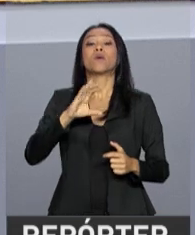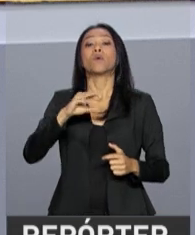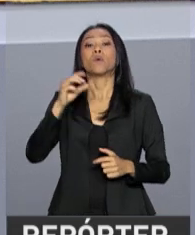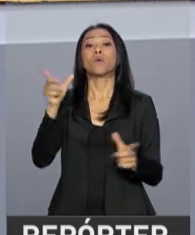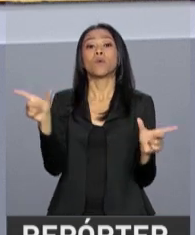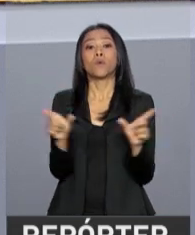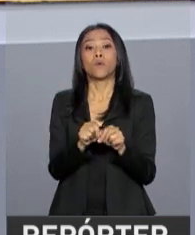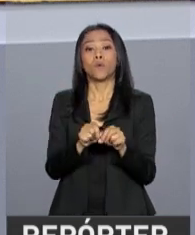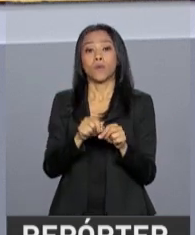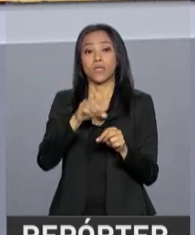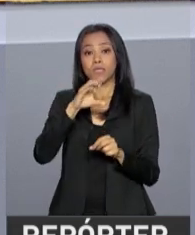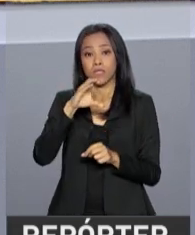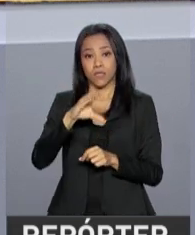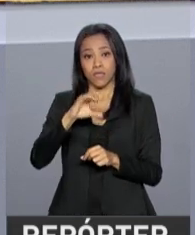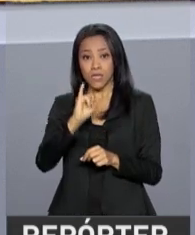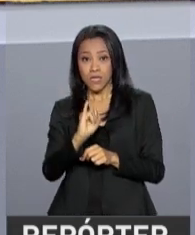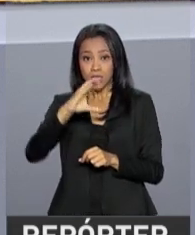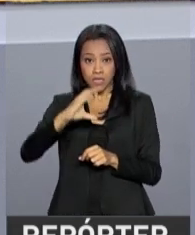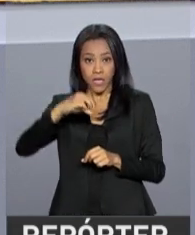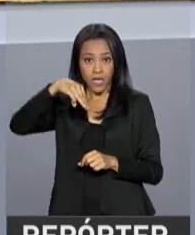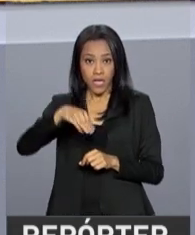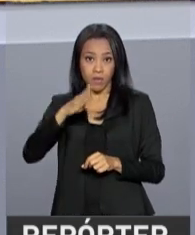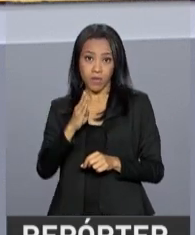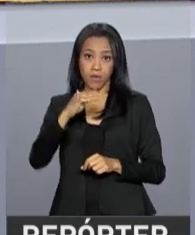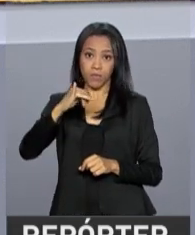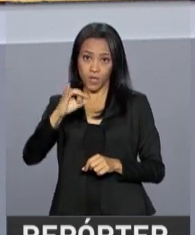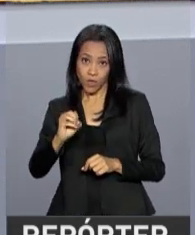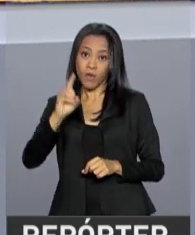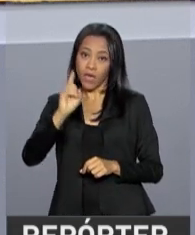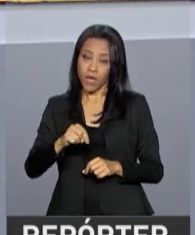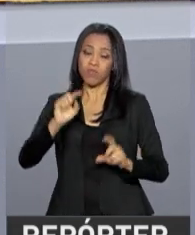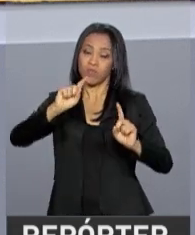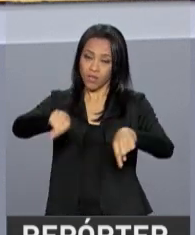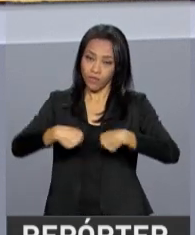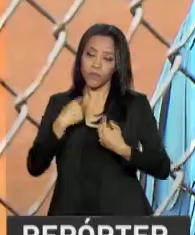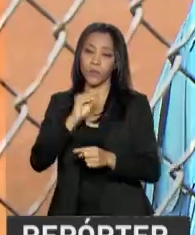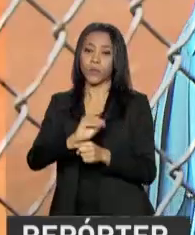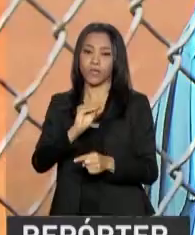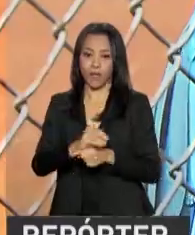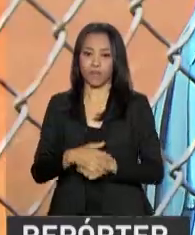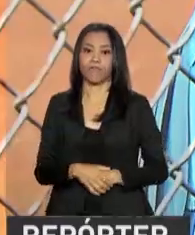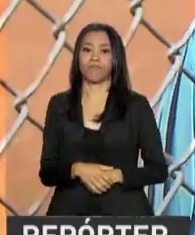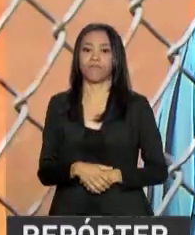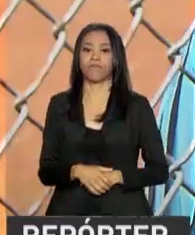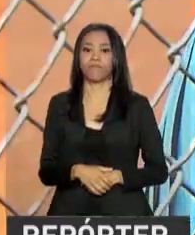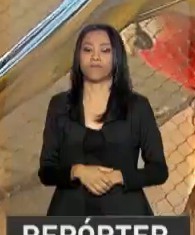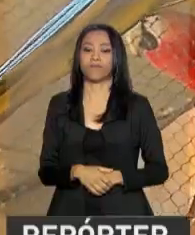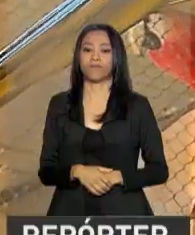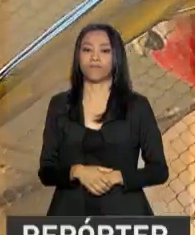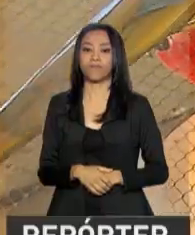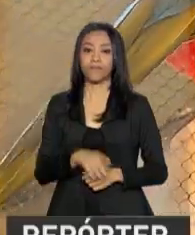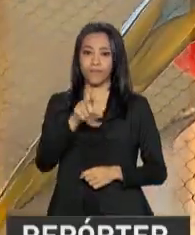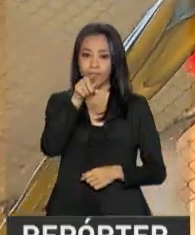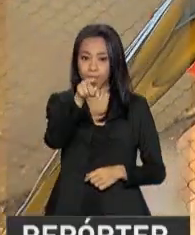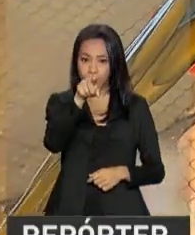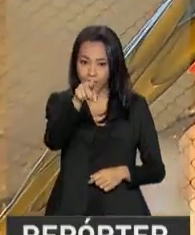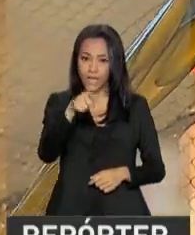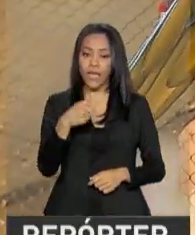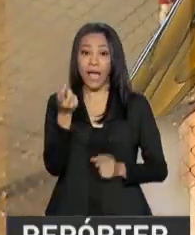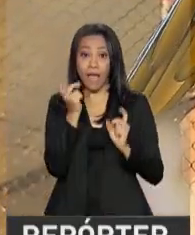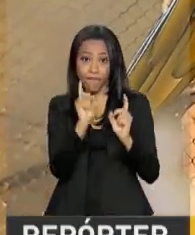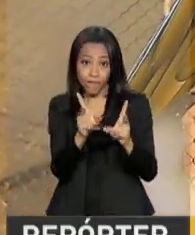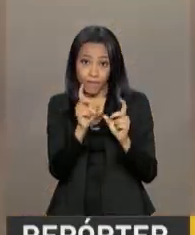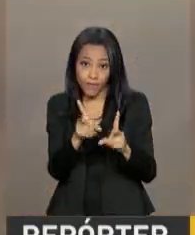o combate ao tráfico desses animais ainda é o maior desafio é o tráfico de animais